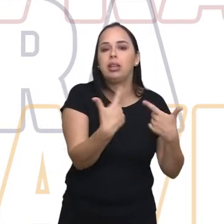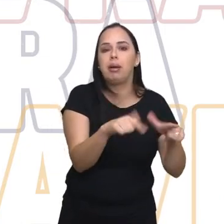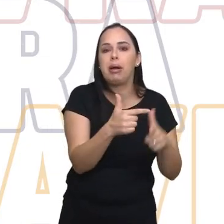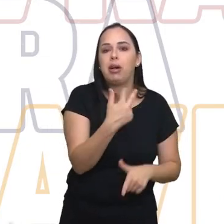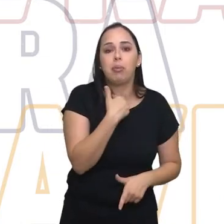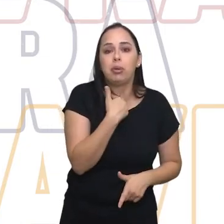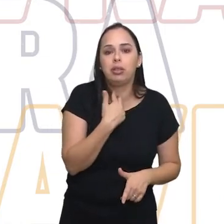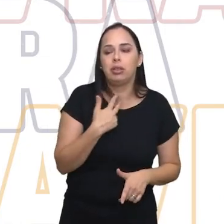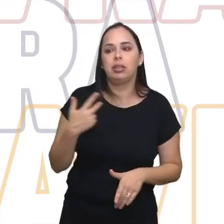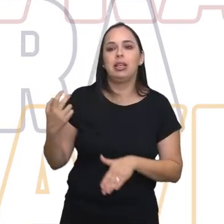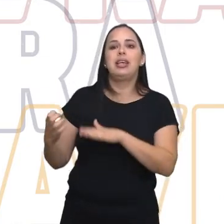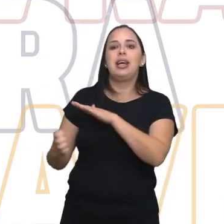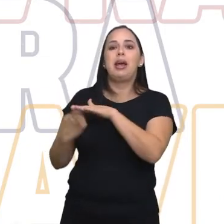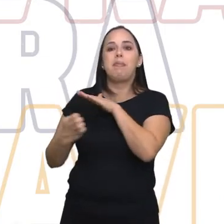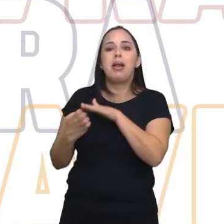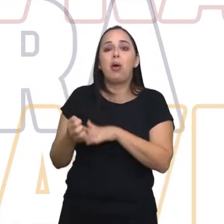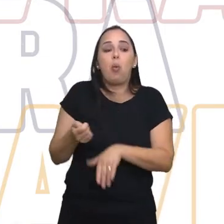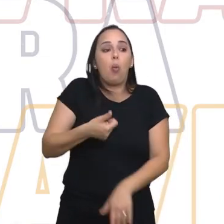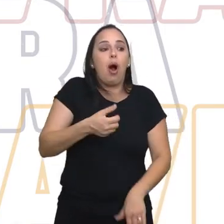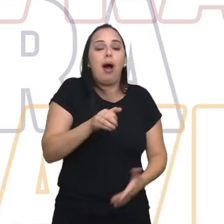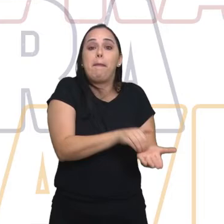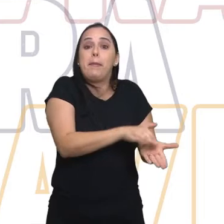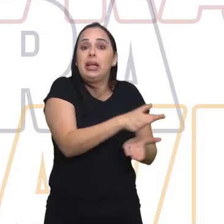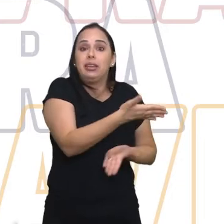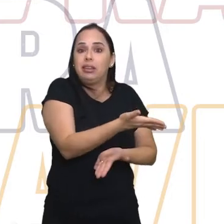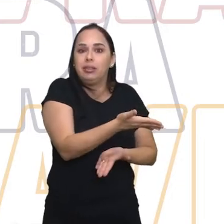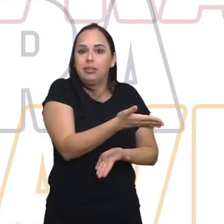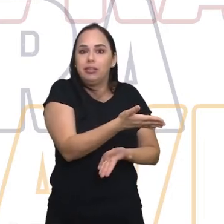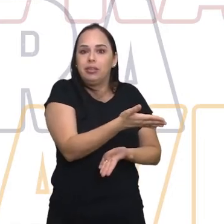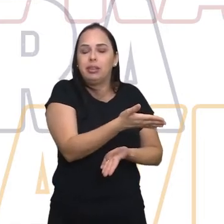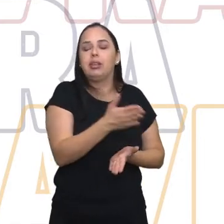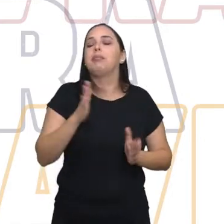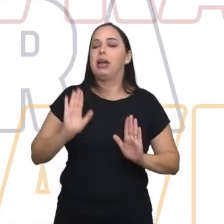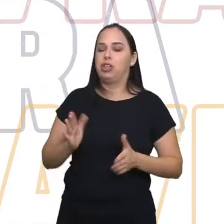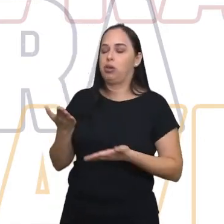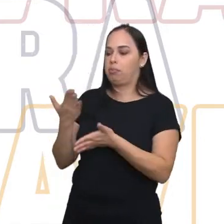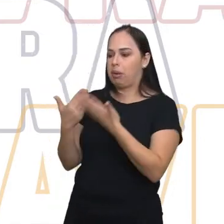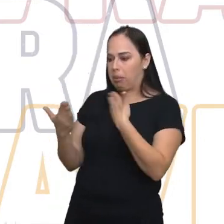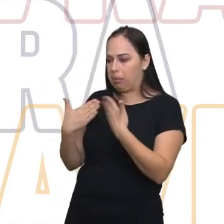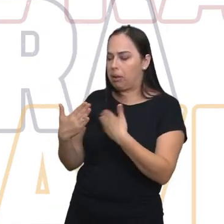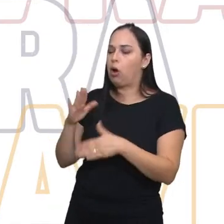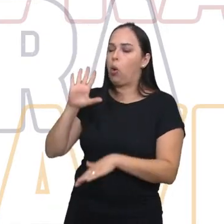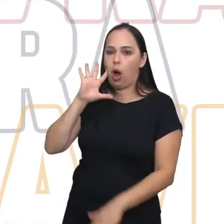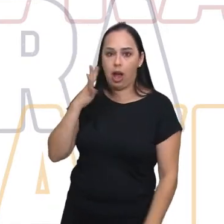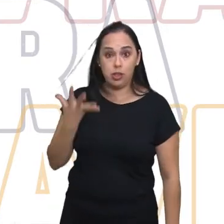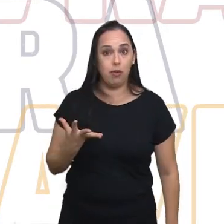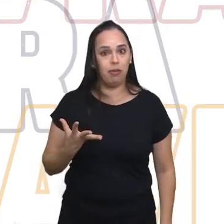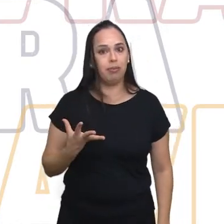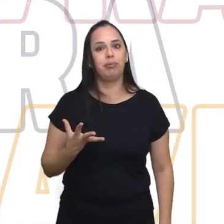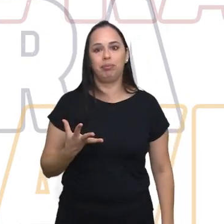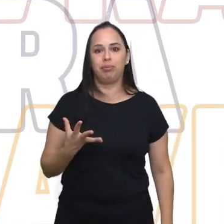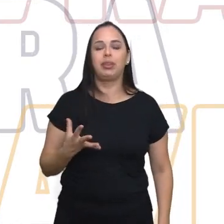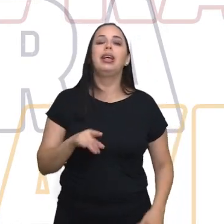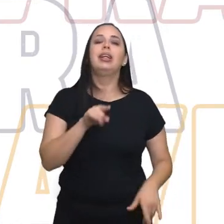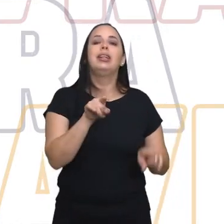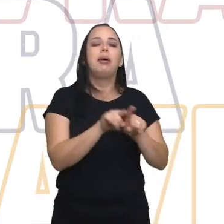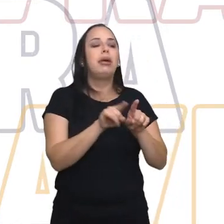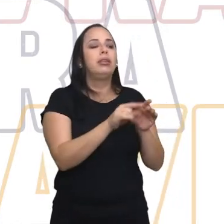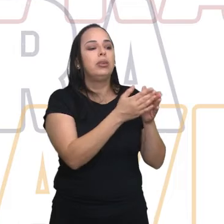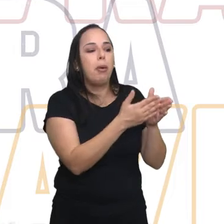também não recebia. E a empresa estava ameaçando essa pessoa, conseguimos resolver essa questão. E